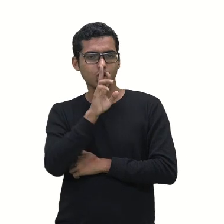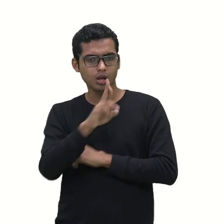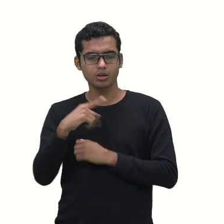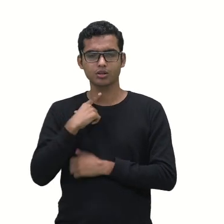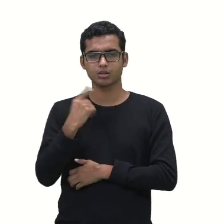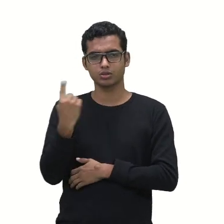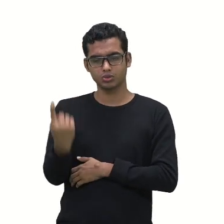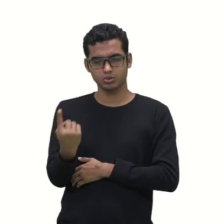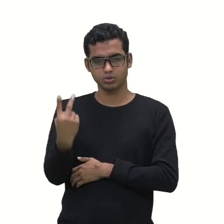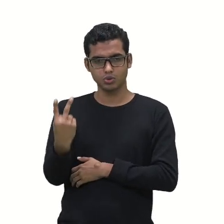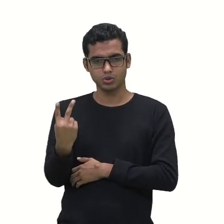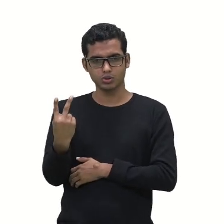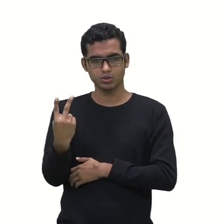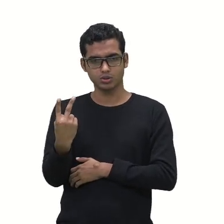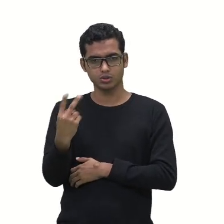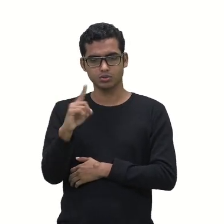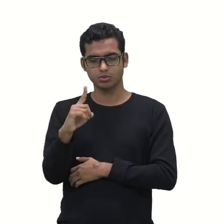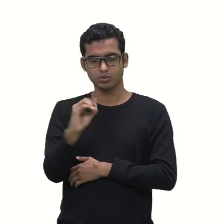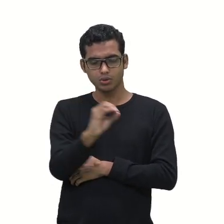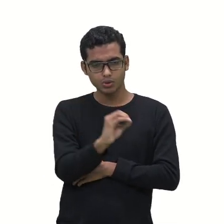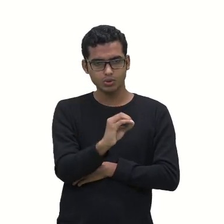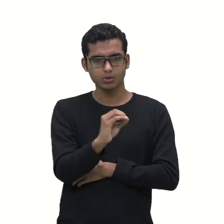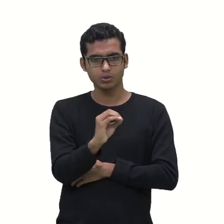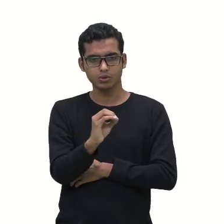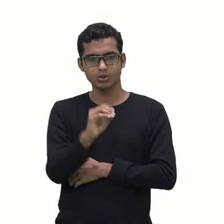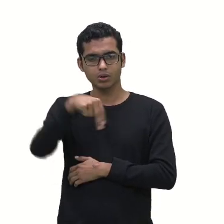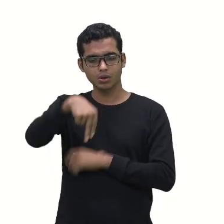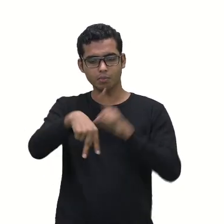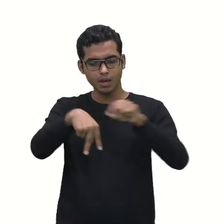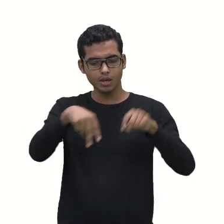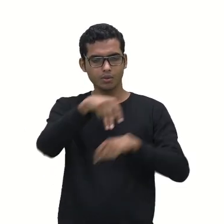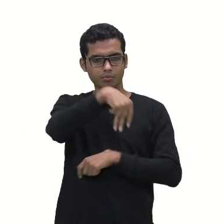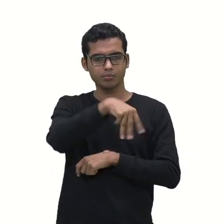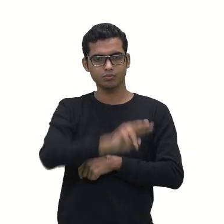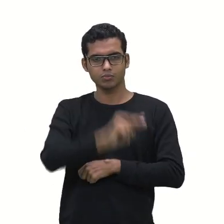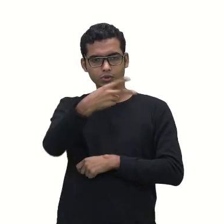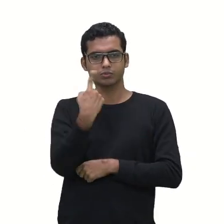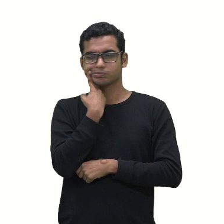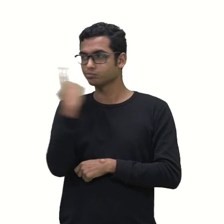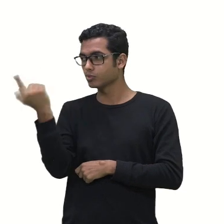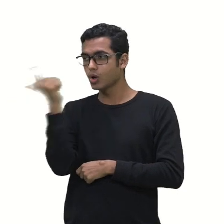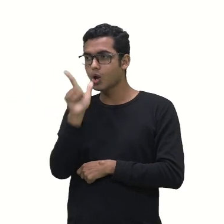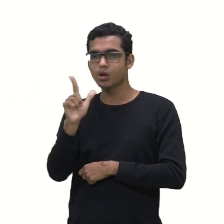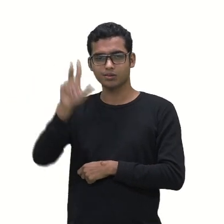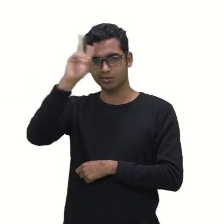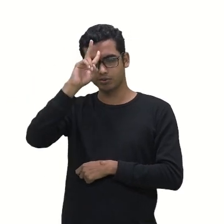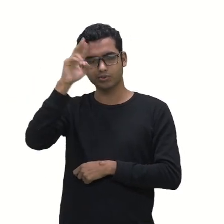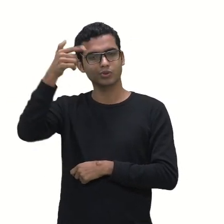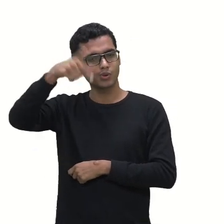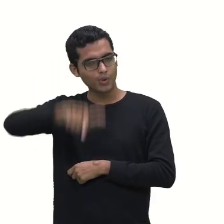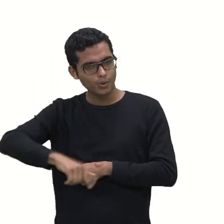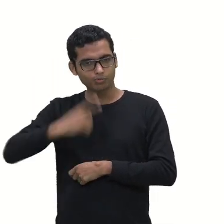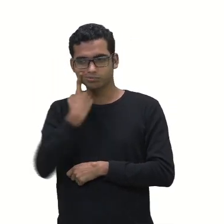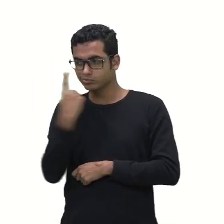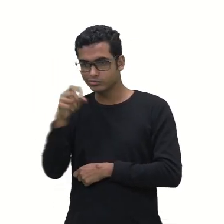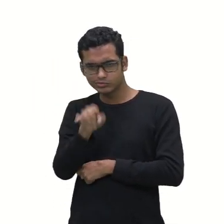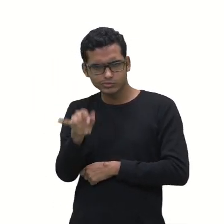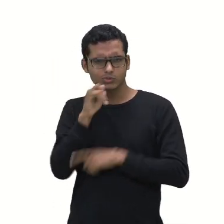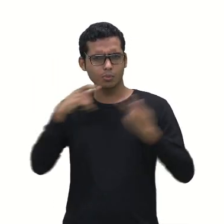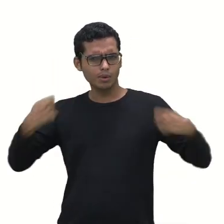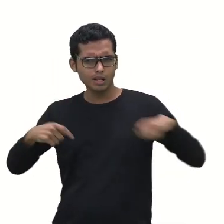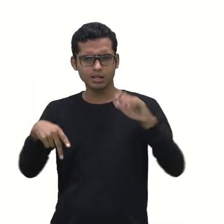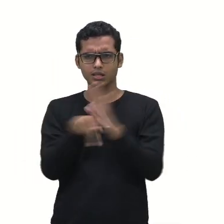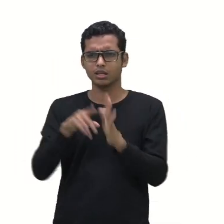2100 π metros quadrados, tá? Mais uma vez a gente lembra, né, que se for